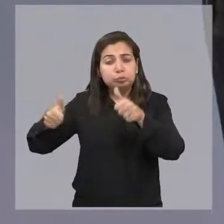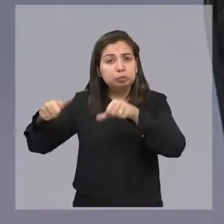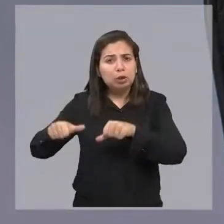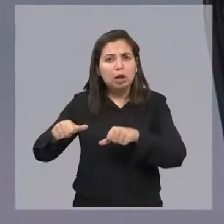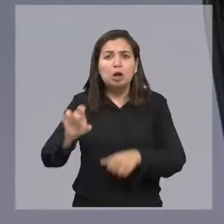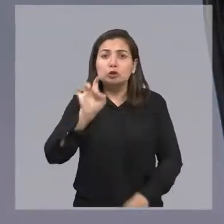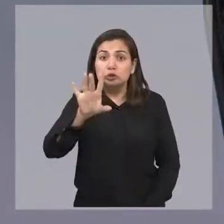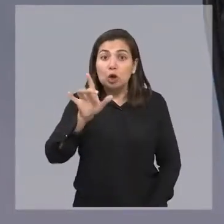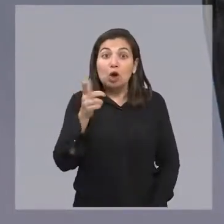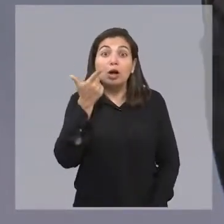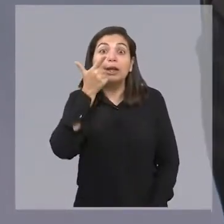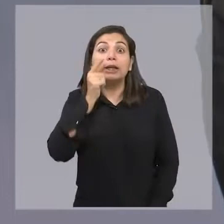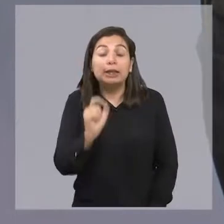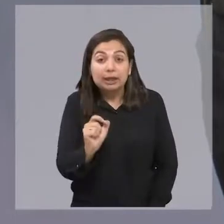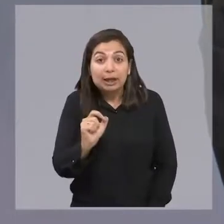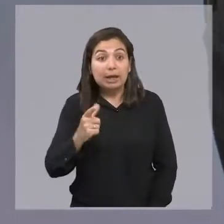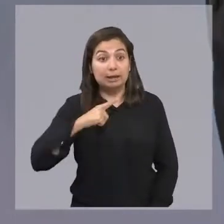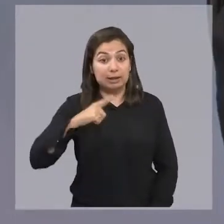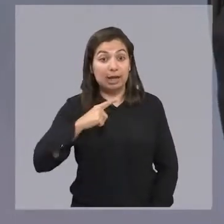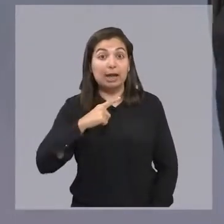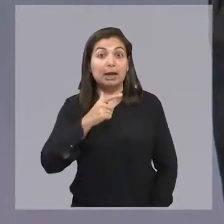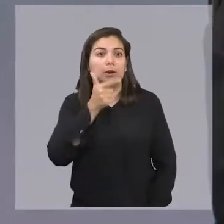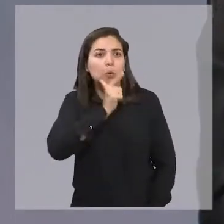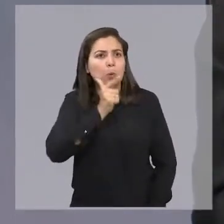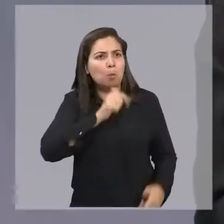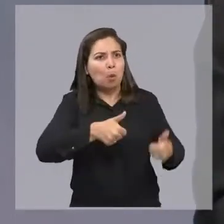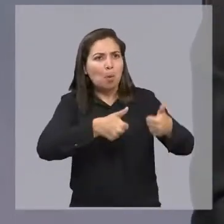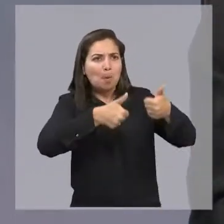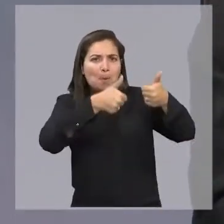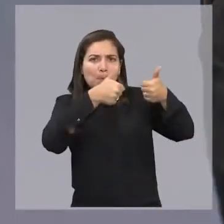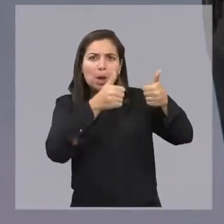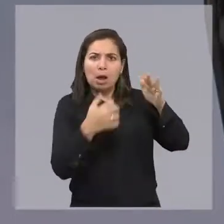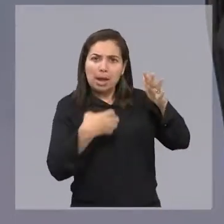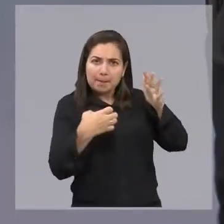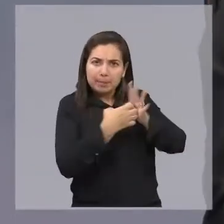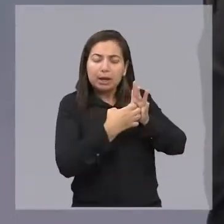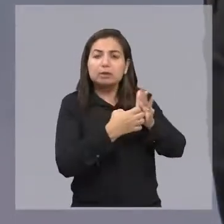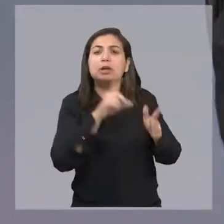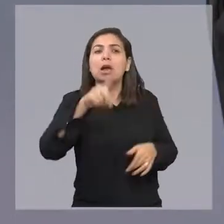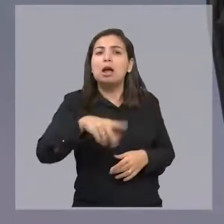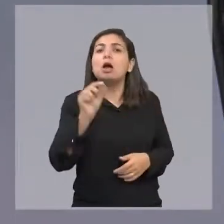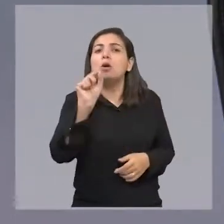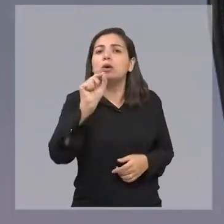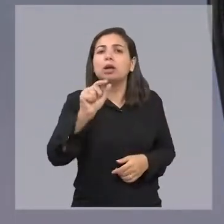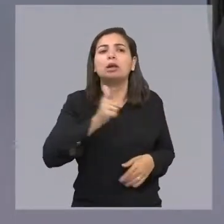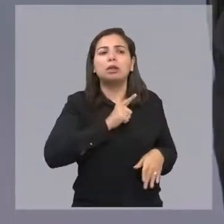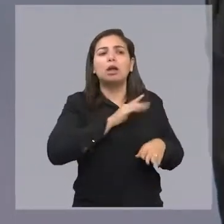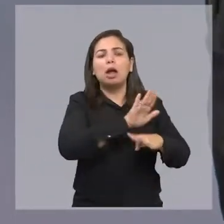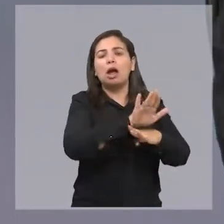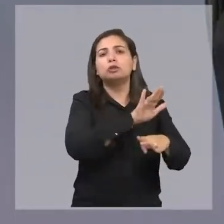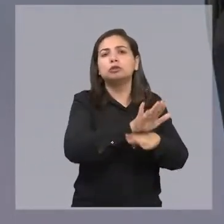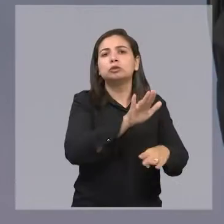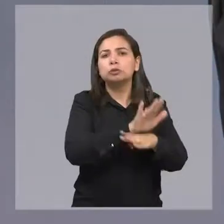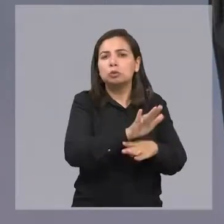é quem manda, quem está embaixo do guarda-chuva do governo. É o funcionário público que tem aumento, que não pode perder o emprego, que tem aposentadoria integral. O empresário quebra.